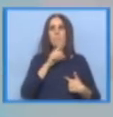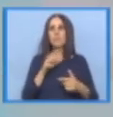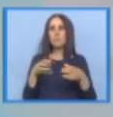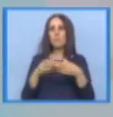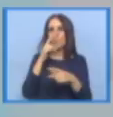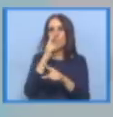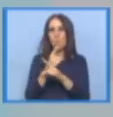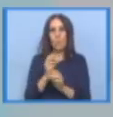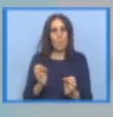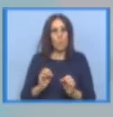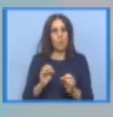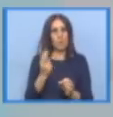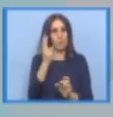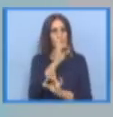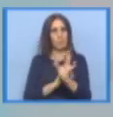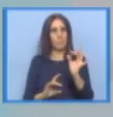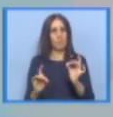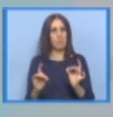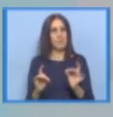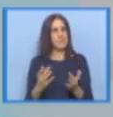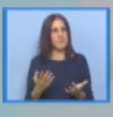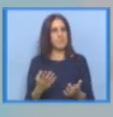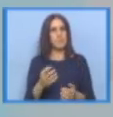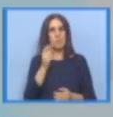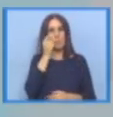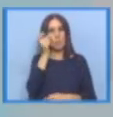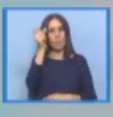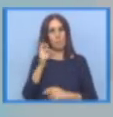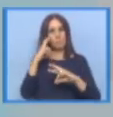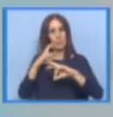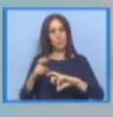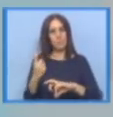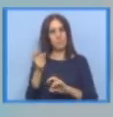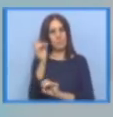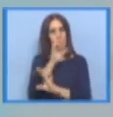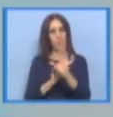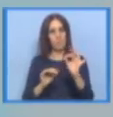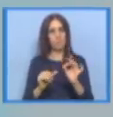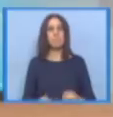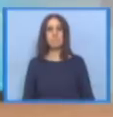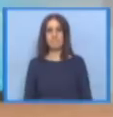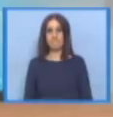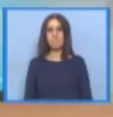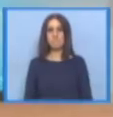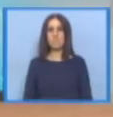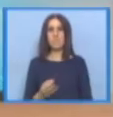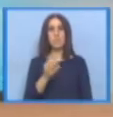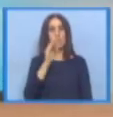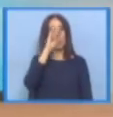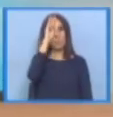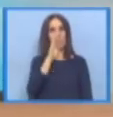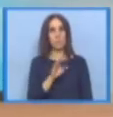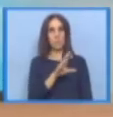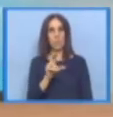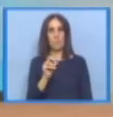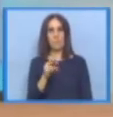comum desta União Europeia. É um homem a descobrir também neste contexto europeu. Sim, ele é, e aliás, o Papa João Paulo II disse